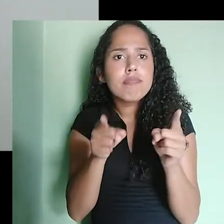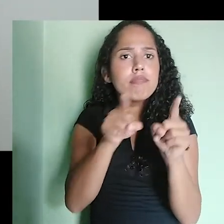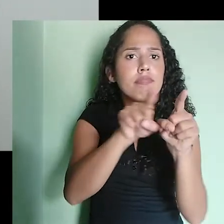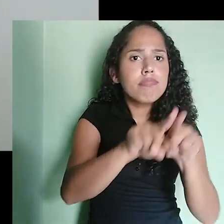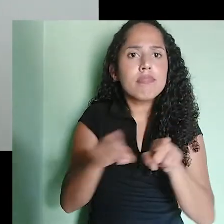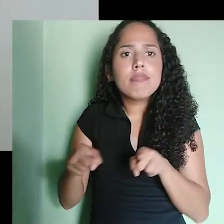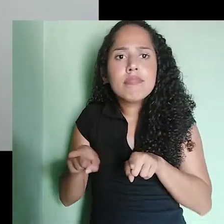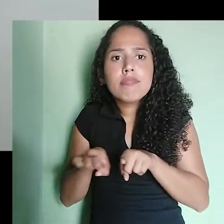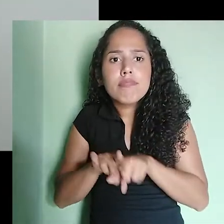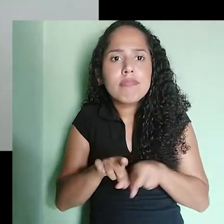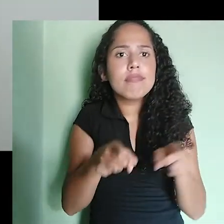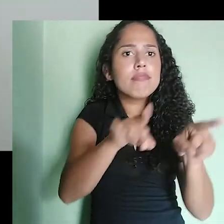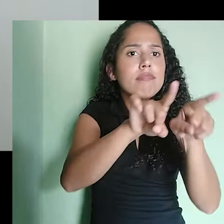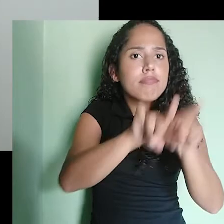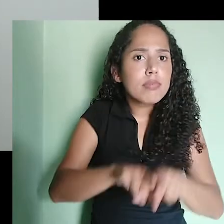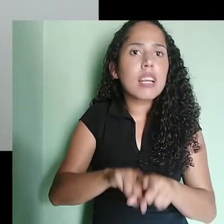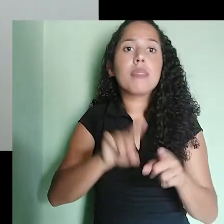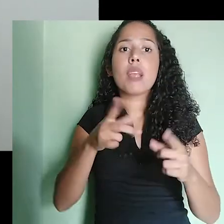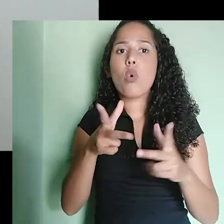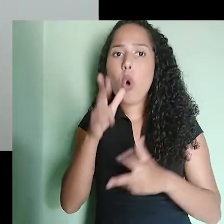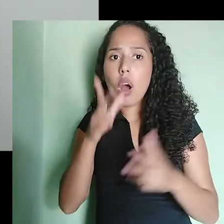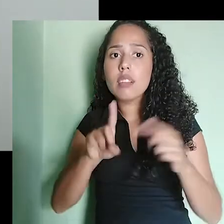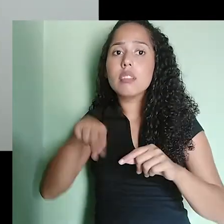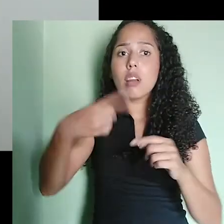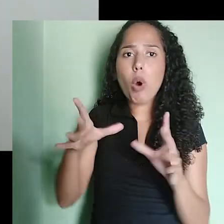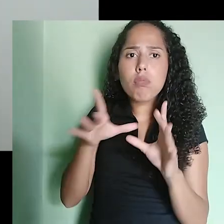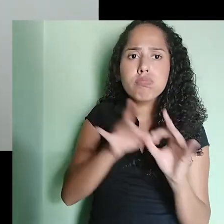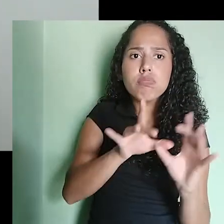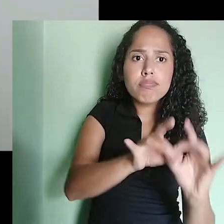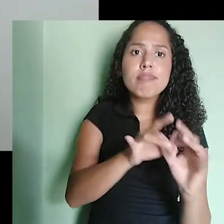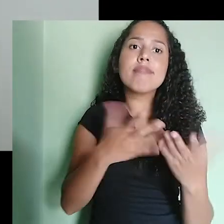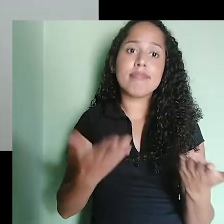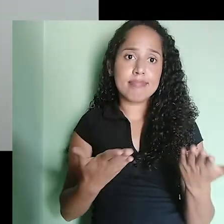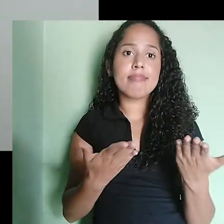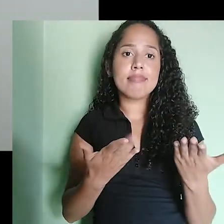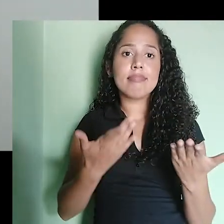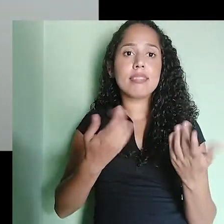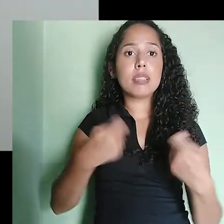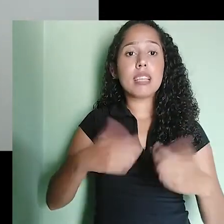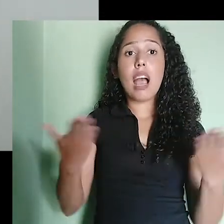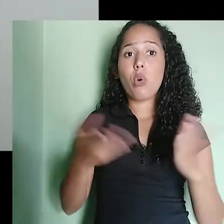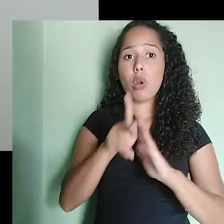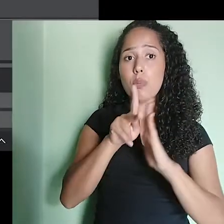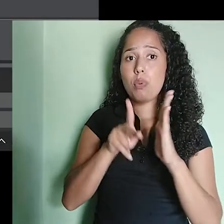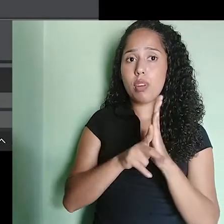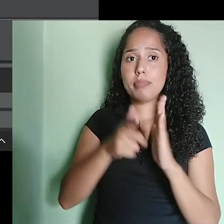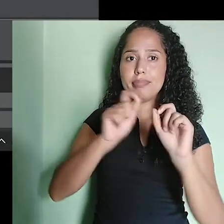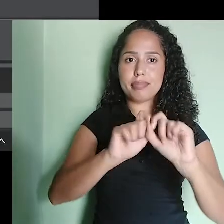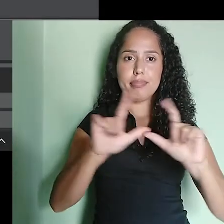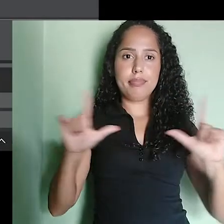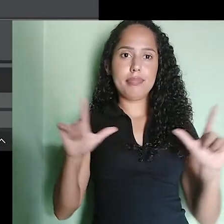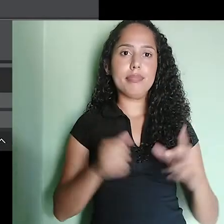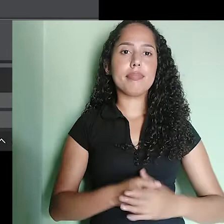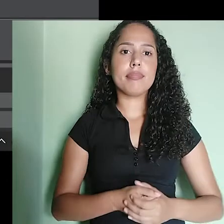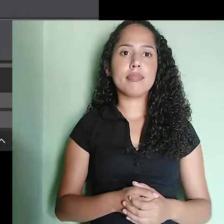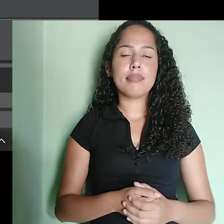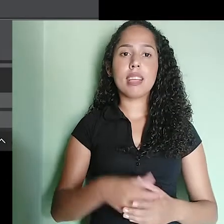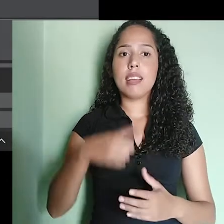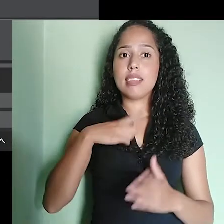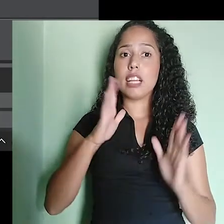vai precisar unir novamente a faixa. Então, vamos agora para o programa. Eu já tenho aqui os